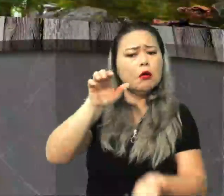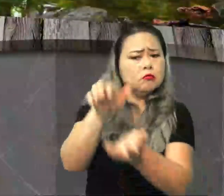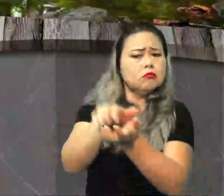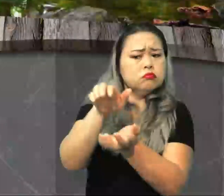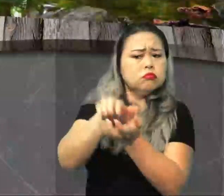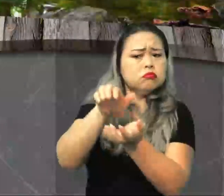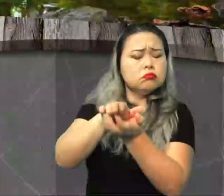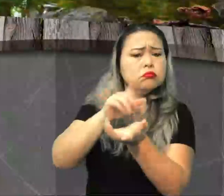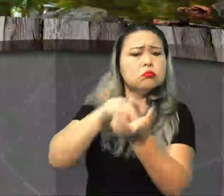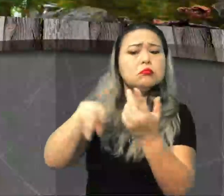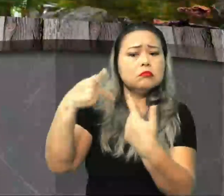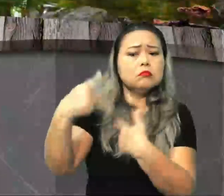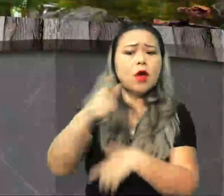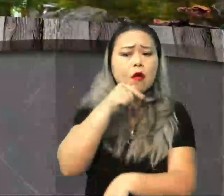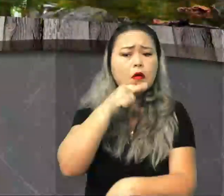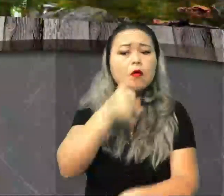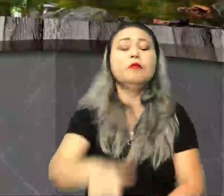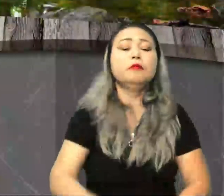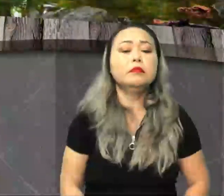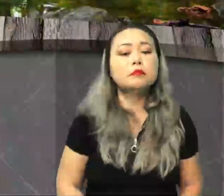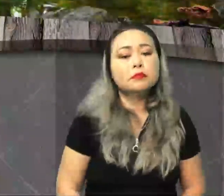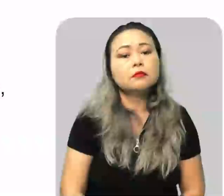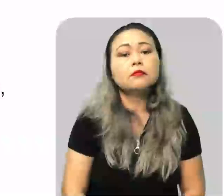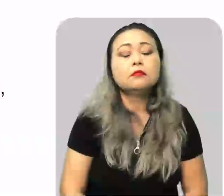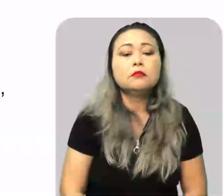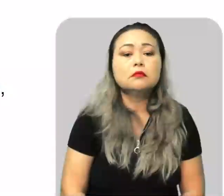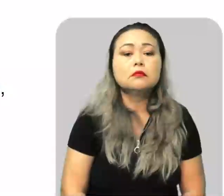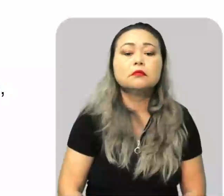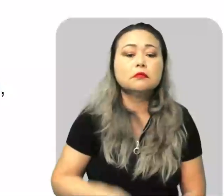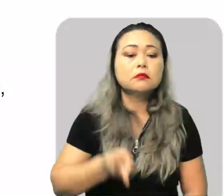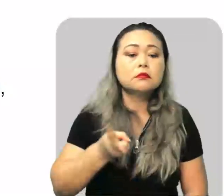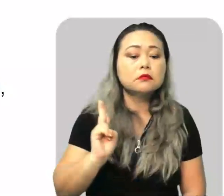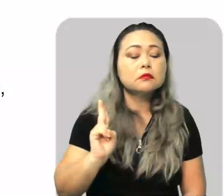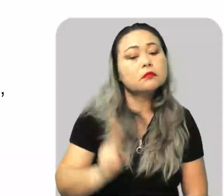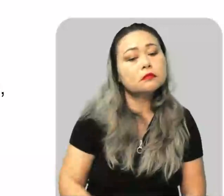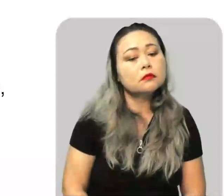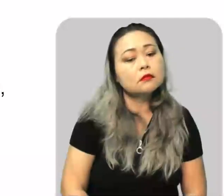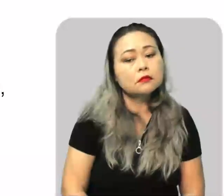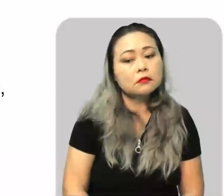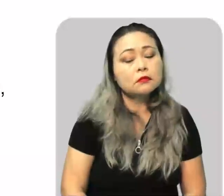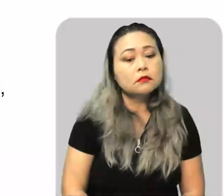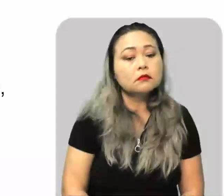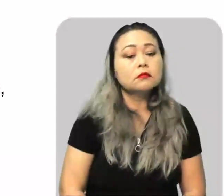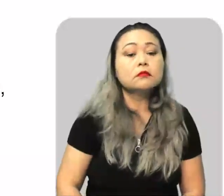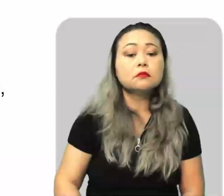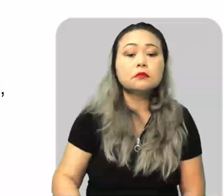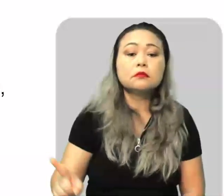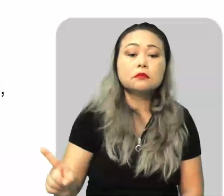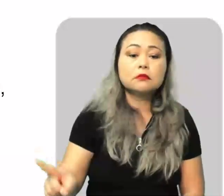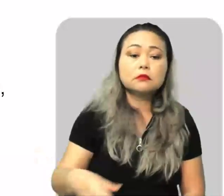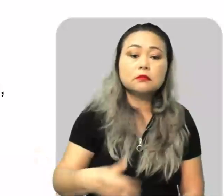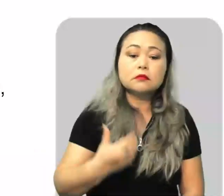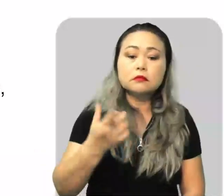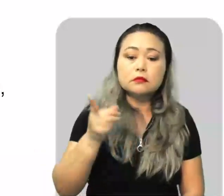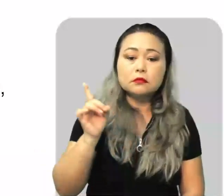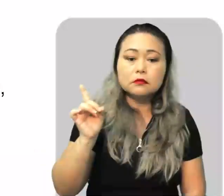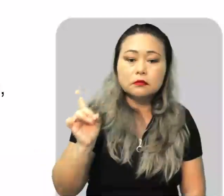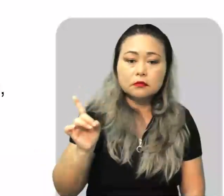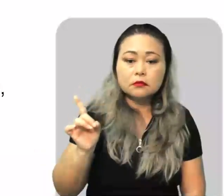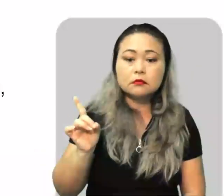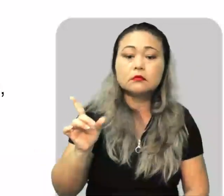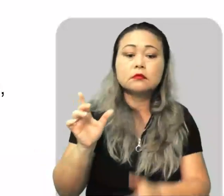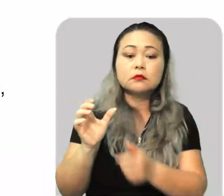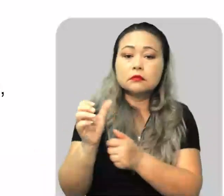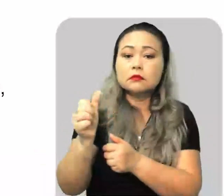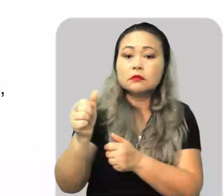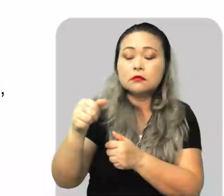né, aquáticos aí. Tá bom? Seguindo lá. Nos anfíbios, essas estruturas